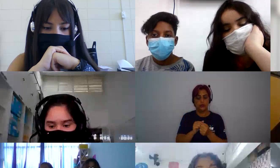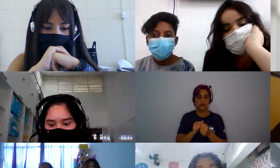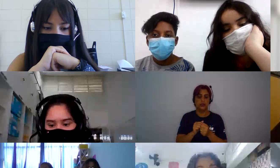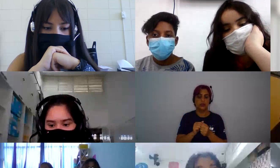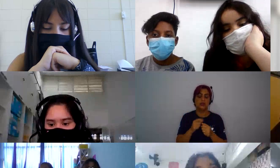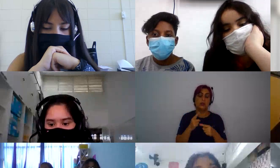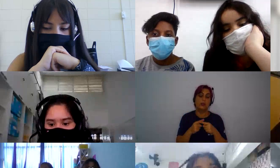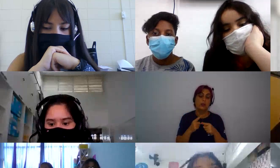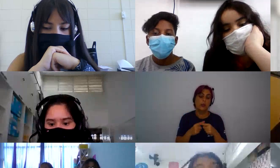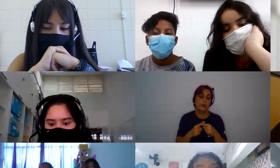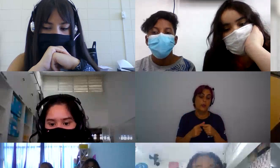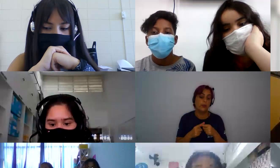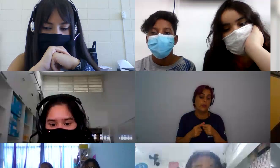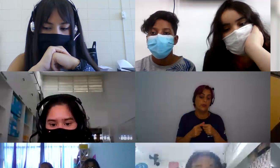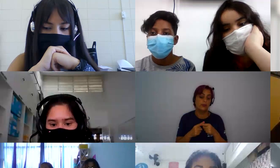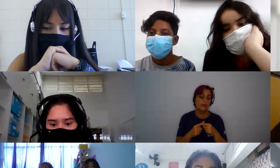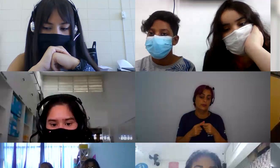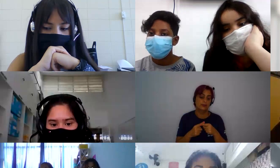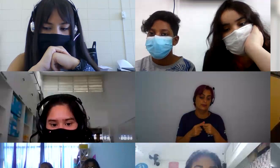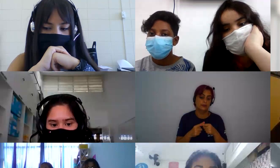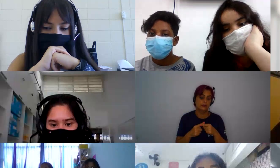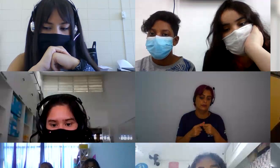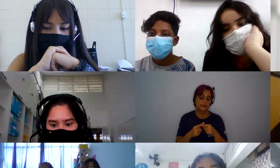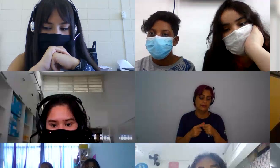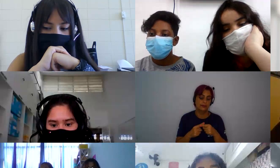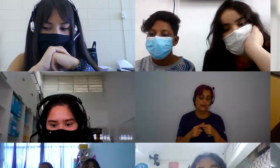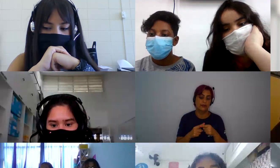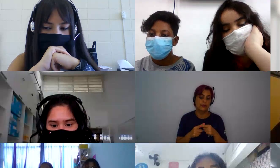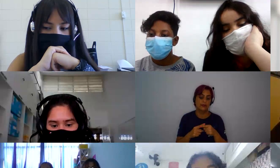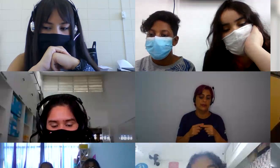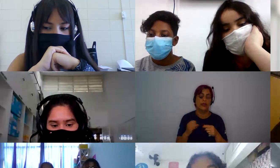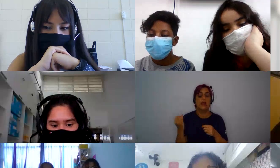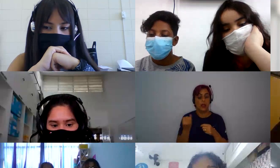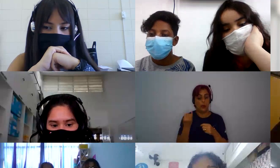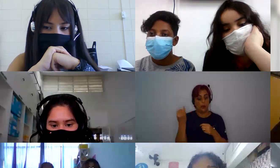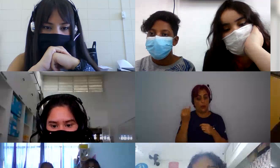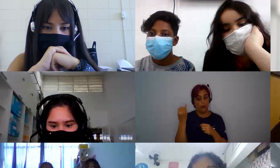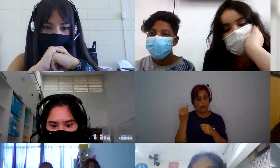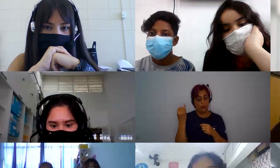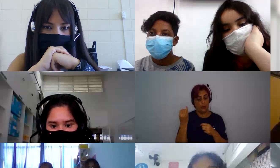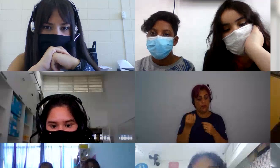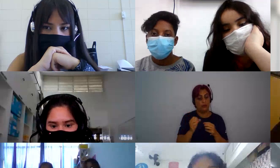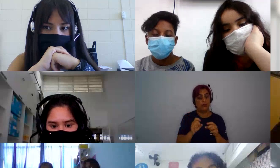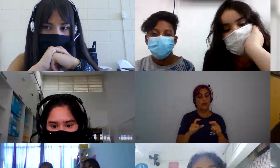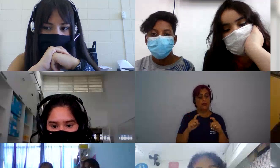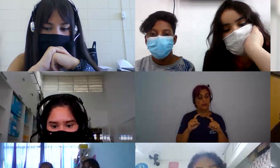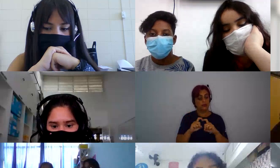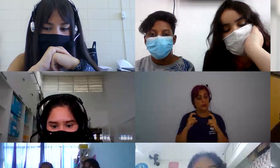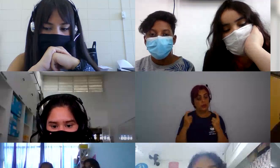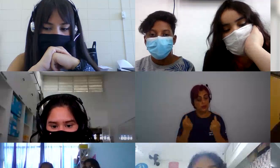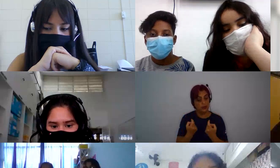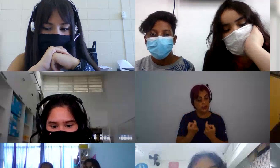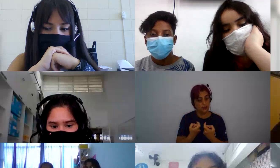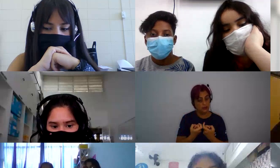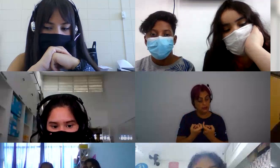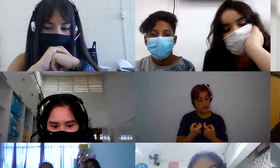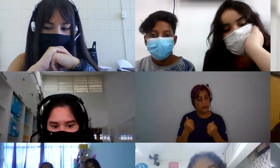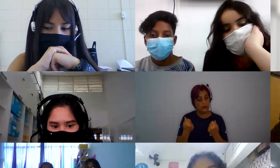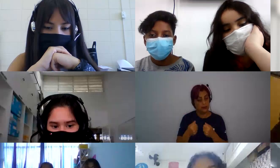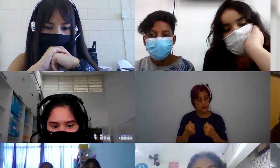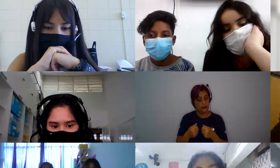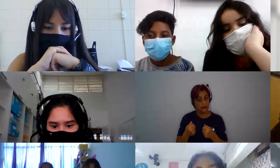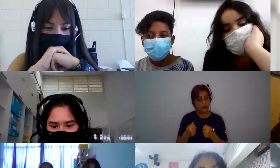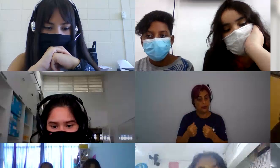porque... Eu acho assim, muito importante essa história de orientação sexual, para todo mundo ficar bem atento e alerta às coisas